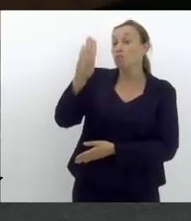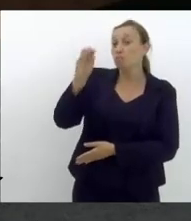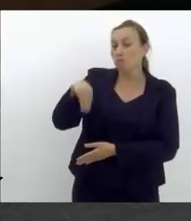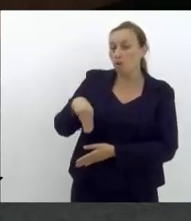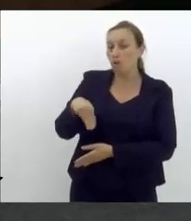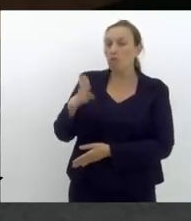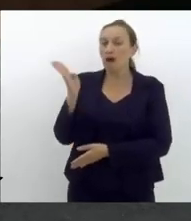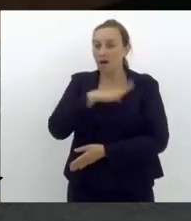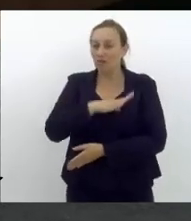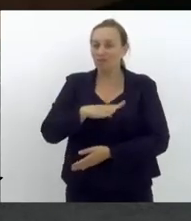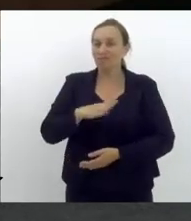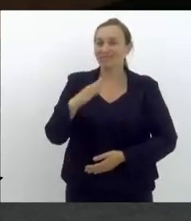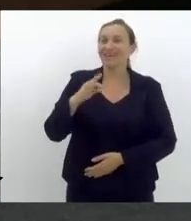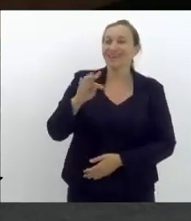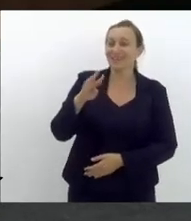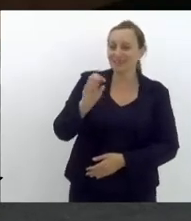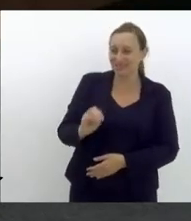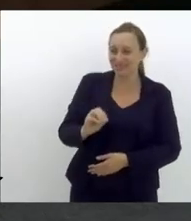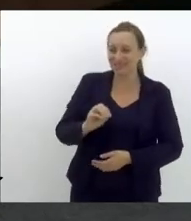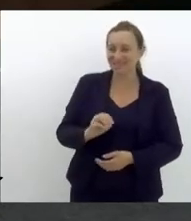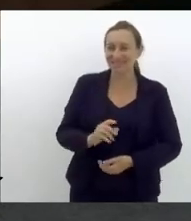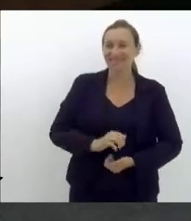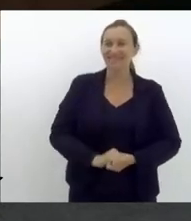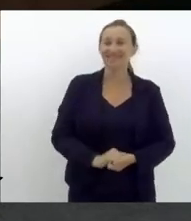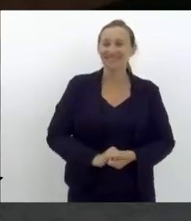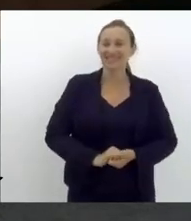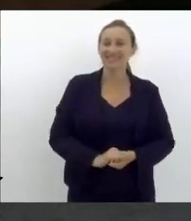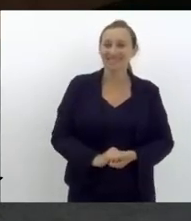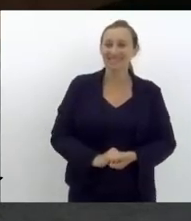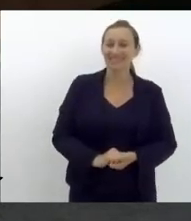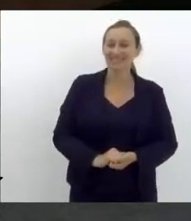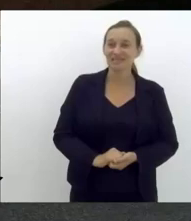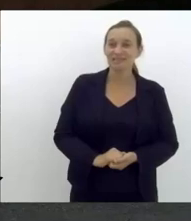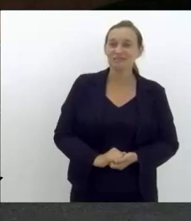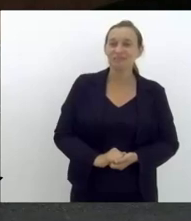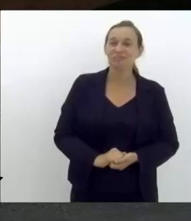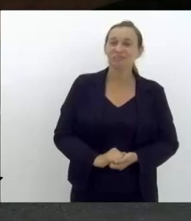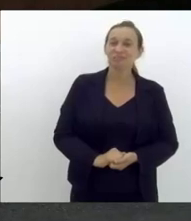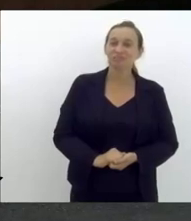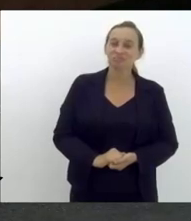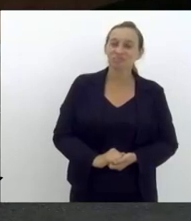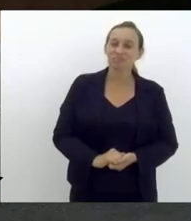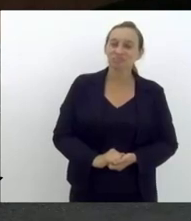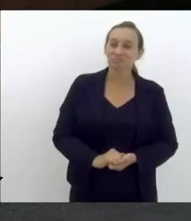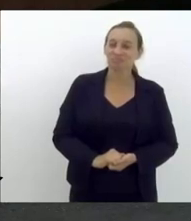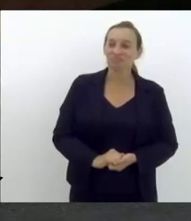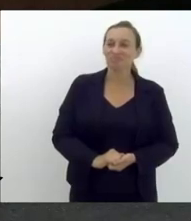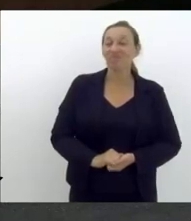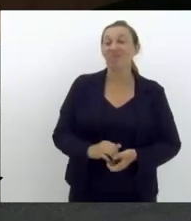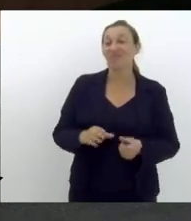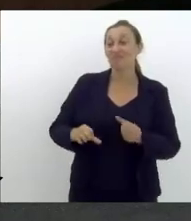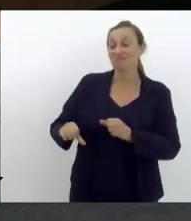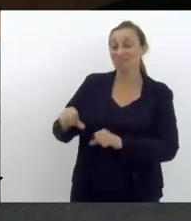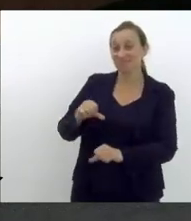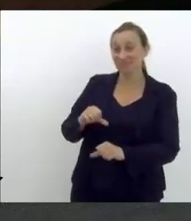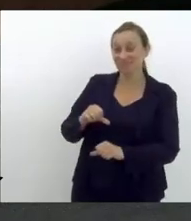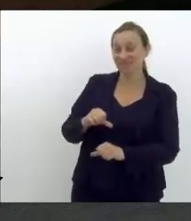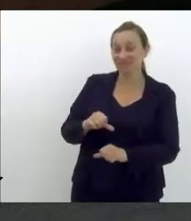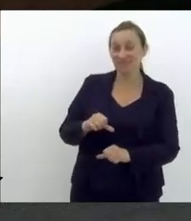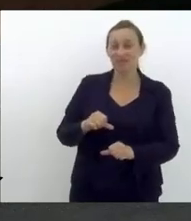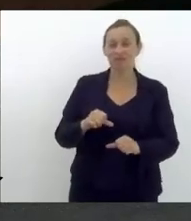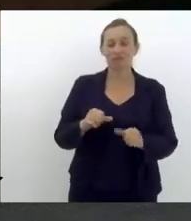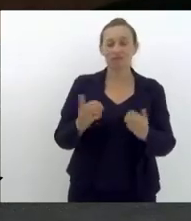Prefeito que levou 30 milhões nessa casa e até hoje não dissem que gastou muito ao contrário um